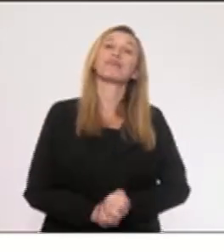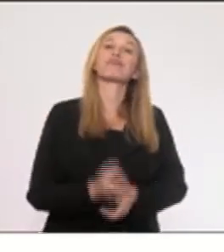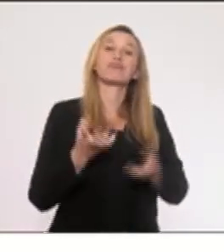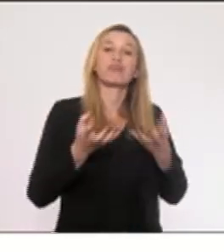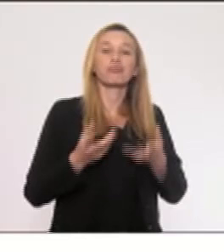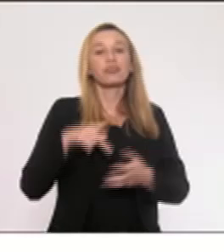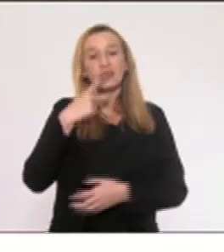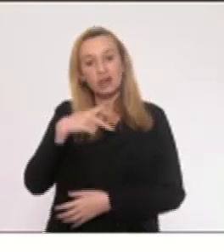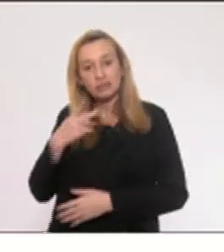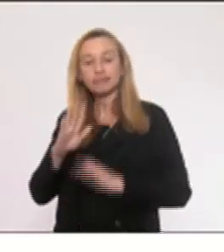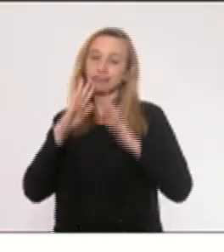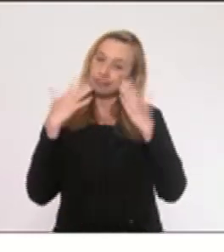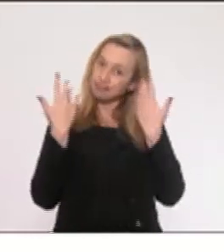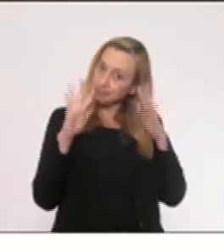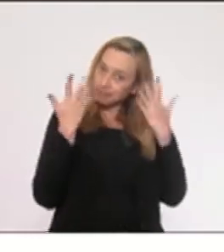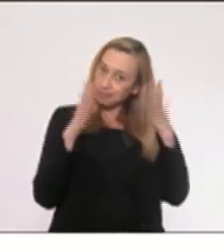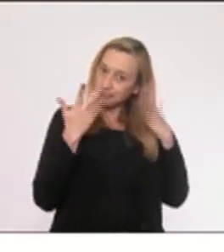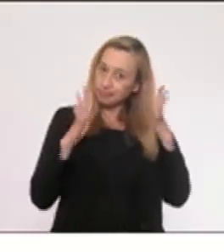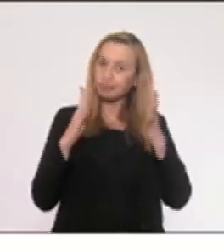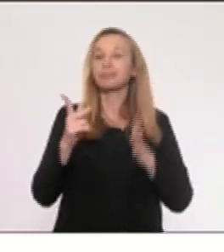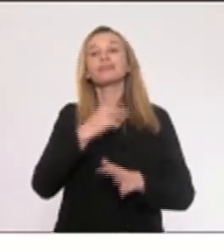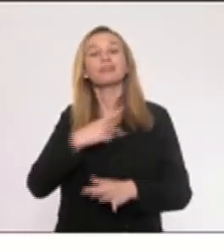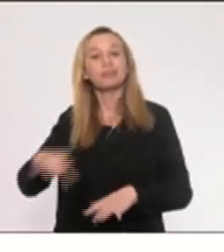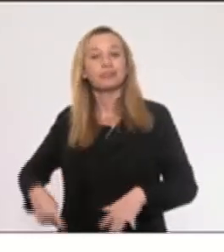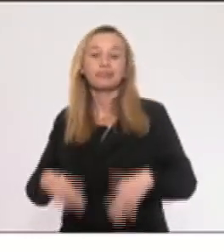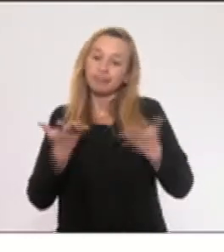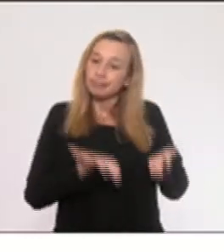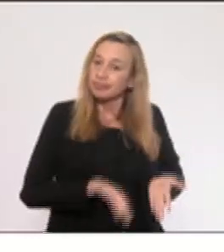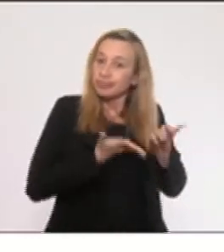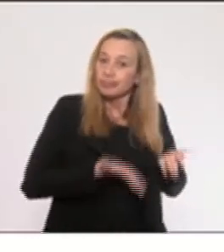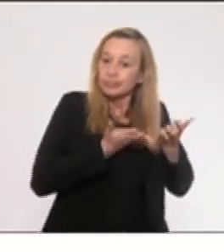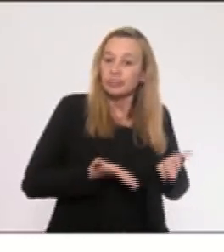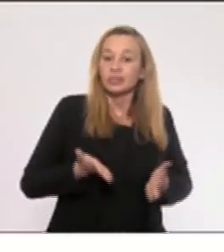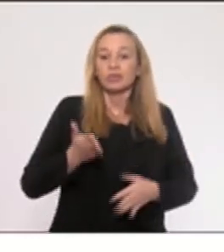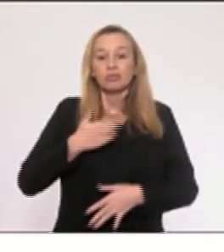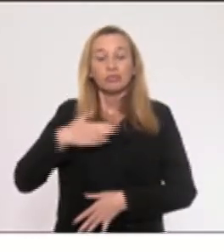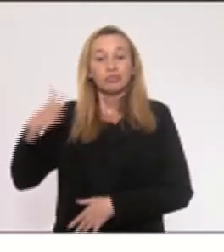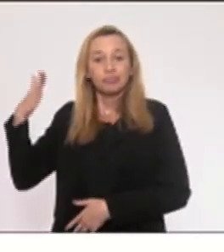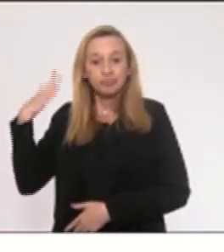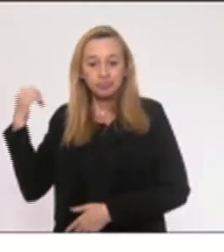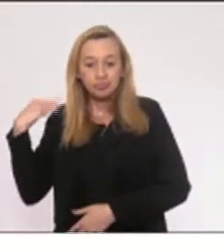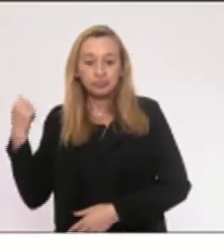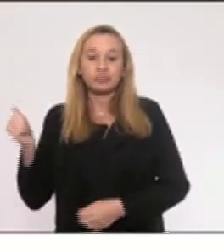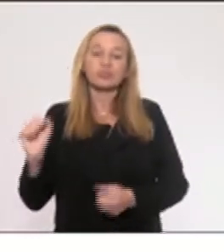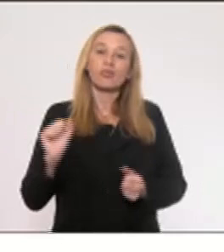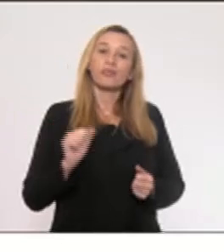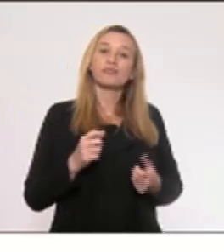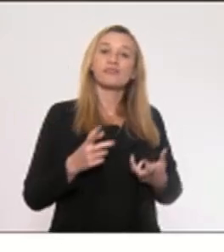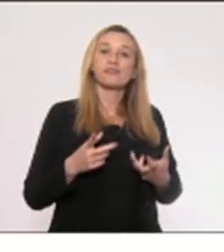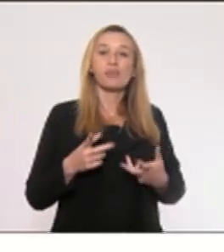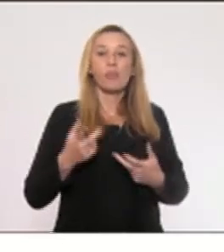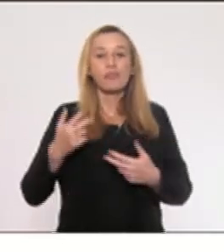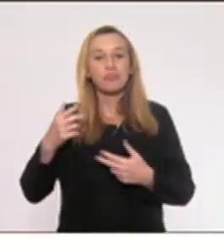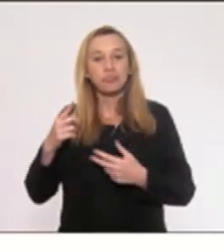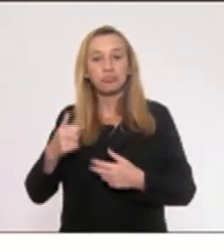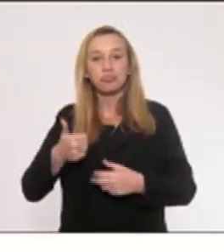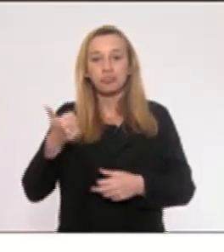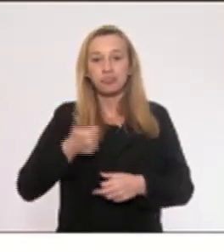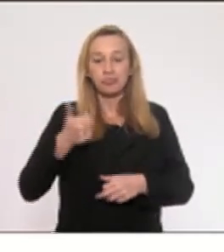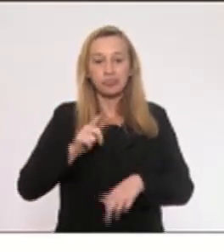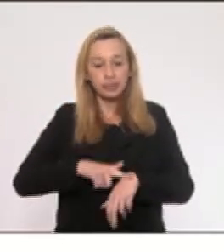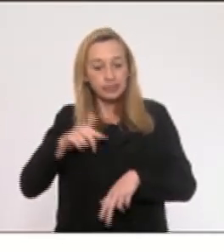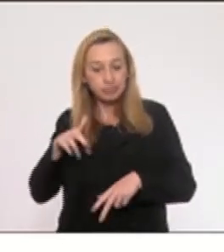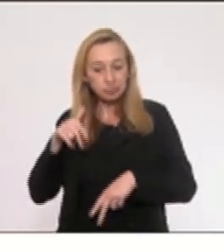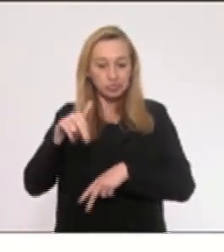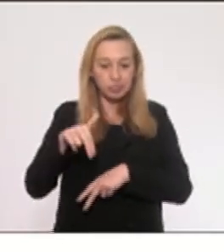e parabenizar o presidente pela iniciativa que, ao meu lado, estamos dando o primeiro passo.